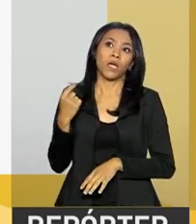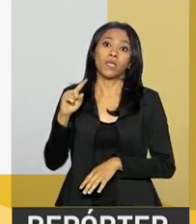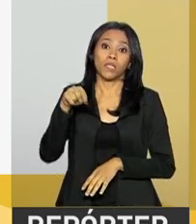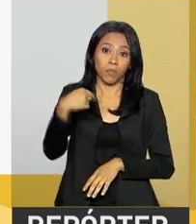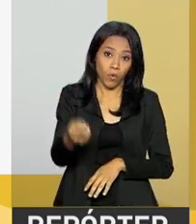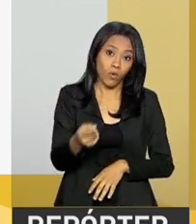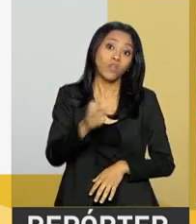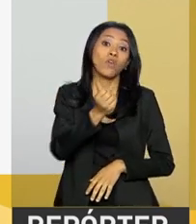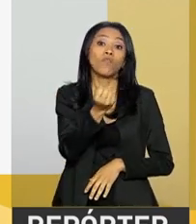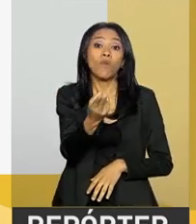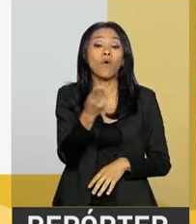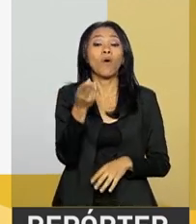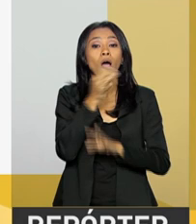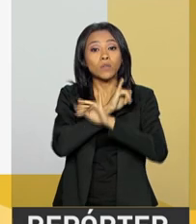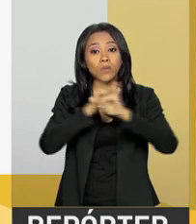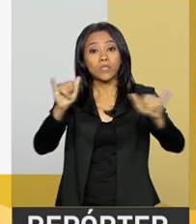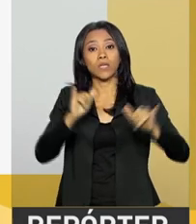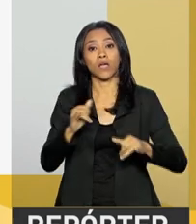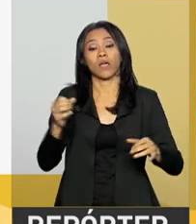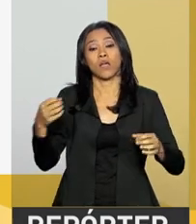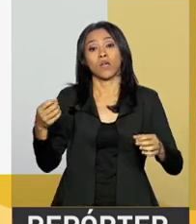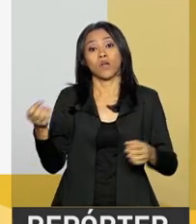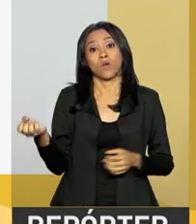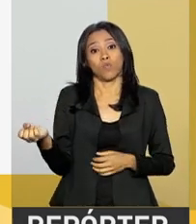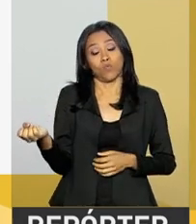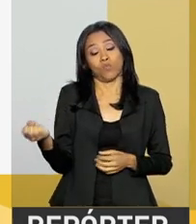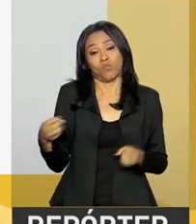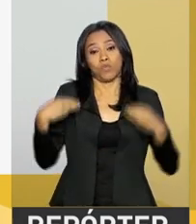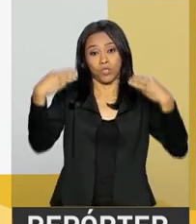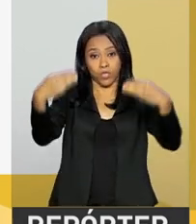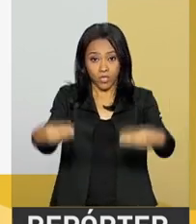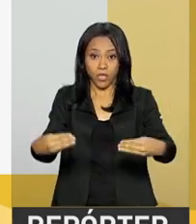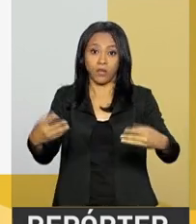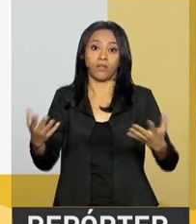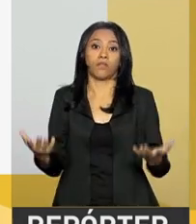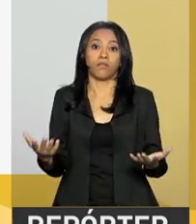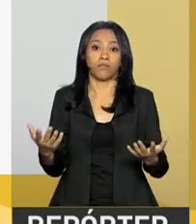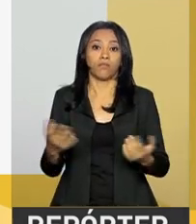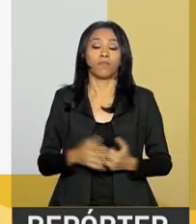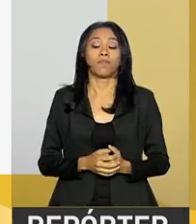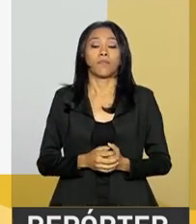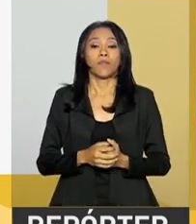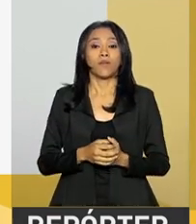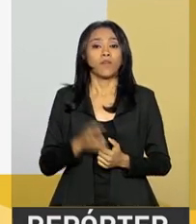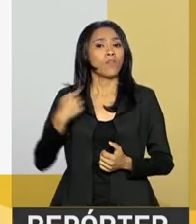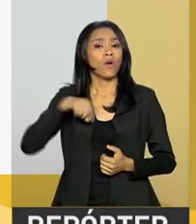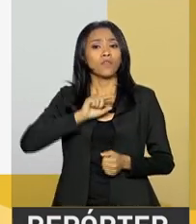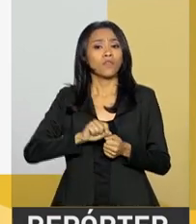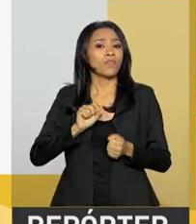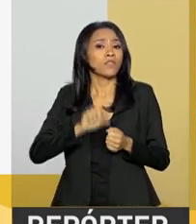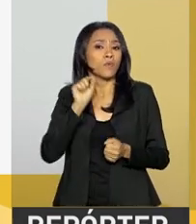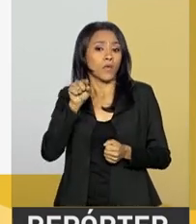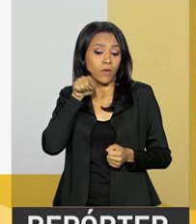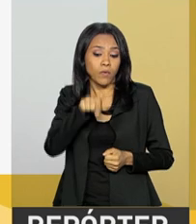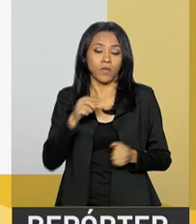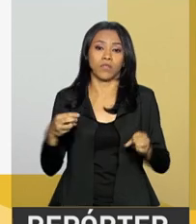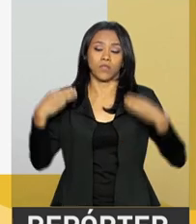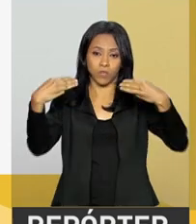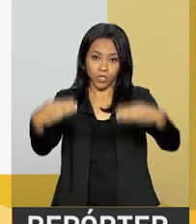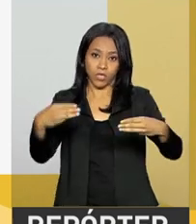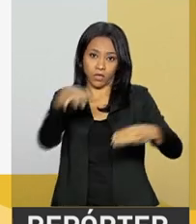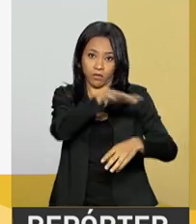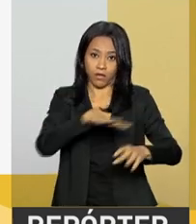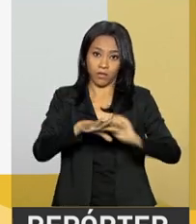depois, eu estarei anunciando o Ministério Extraordinário de Segurança Pública. O que nós vamos fazer com este Ministério Extraordinário de